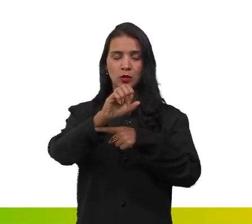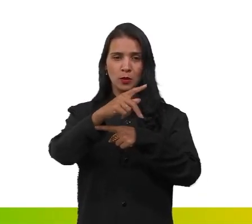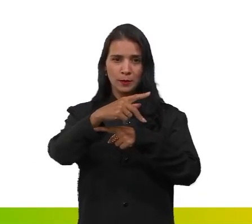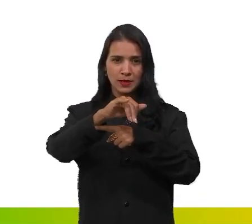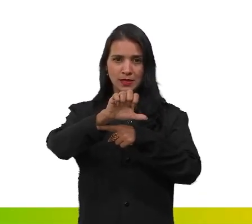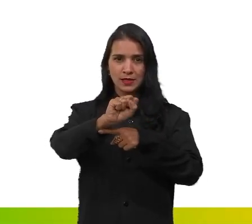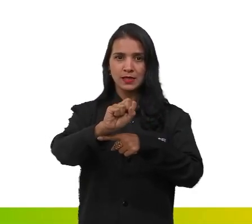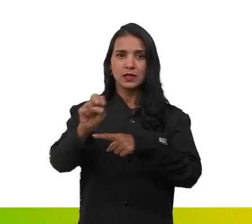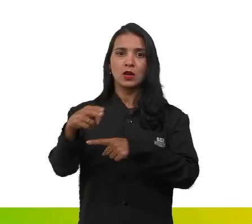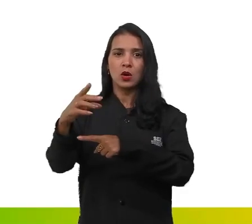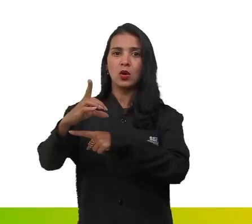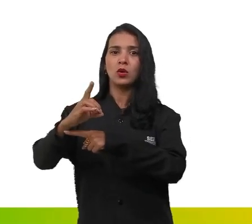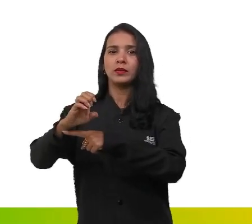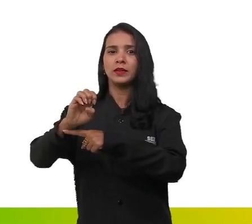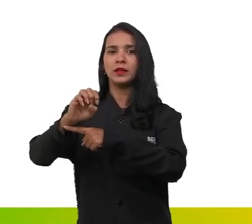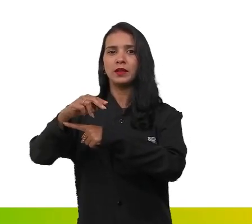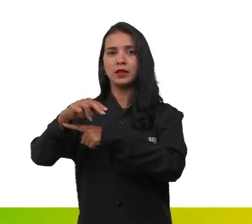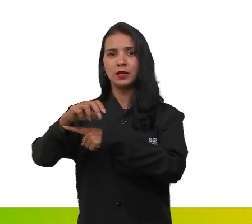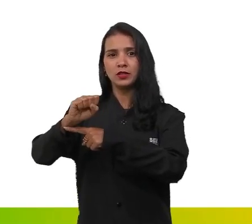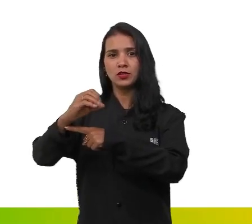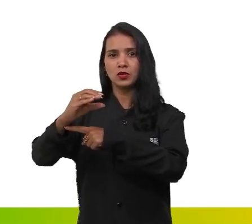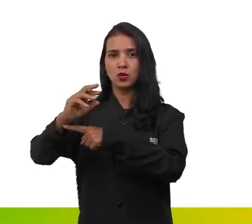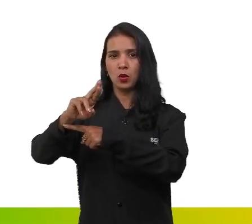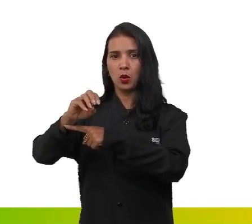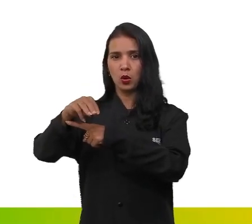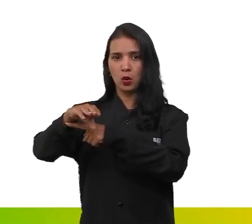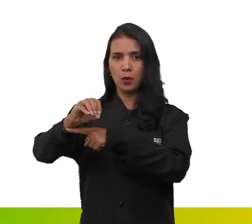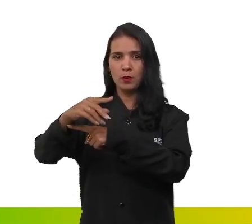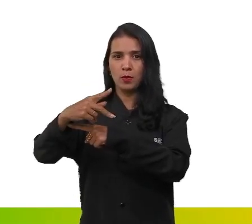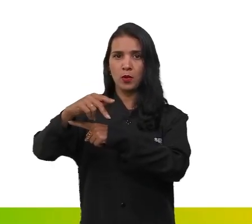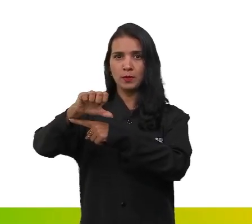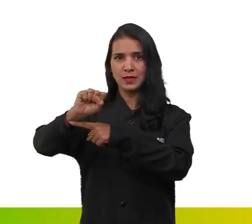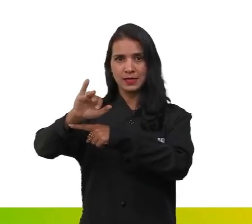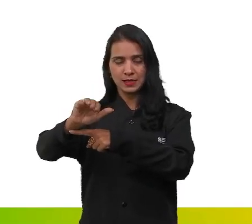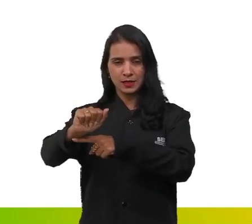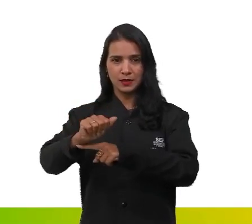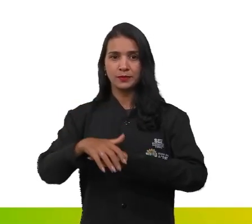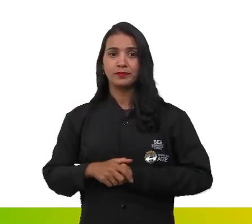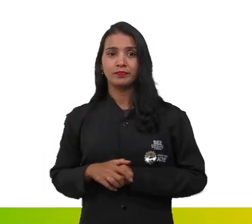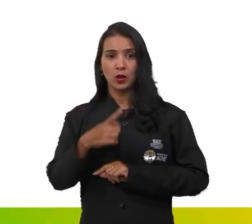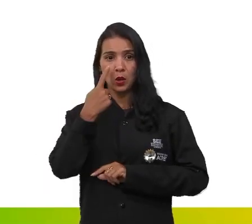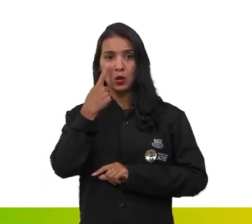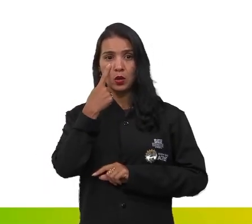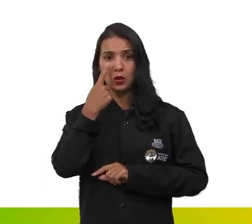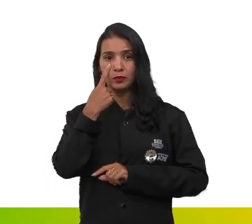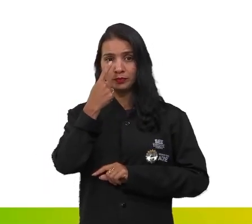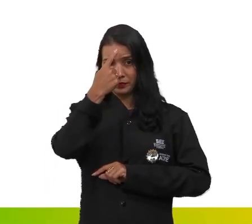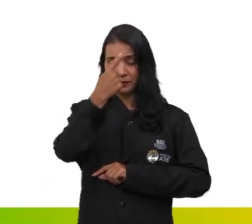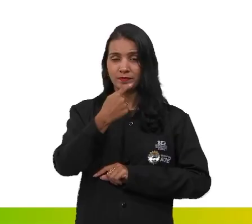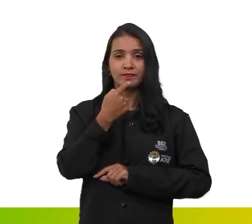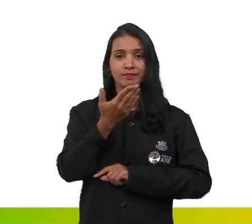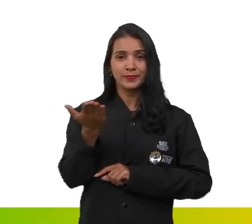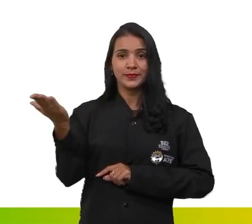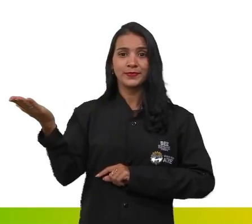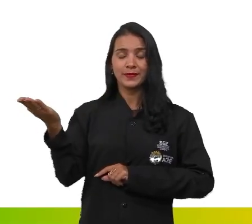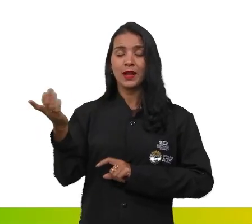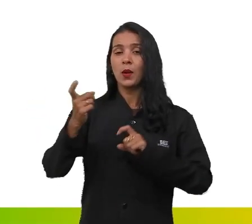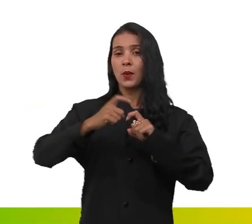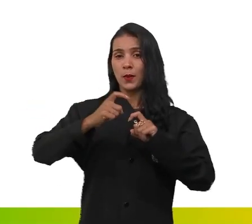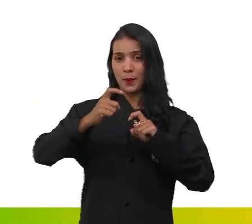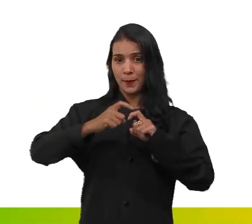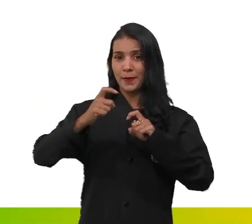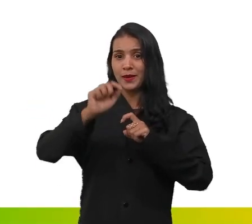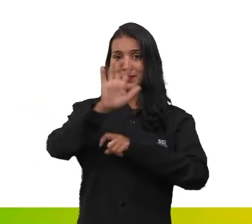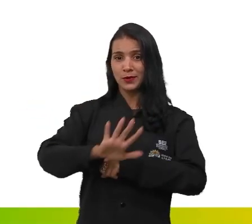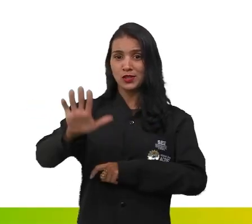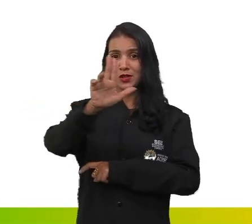tá? Recebe esses nomes aí. Olha só essa imagem, pessoal. Essa imagem que os especialistas médicos usam para